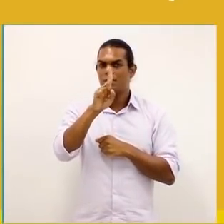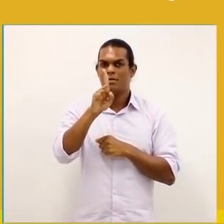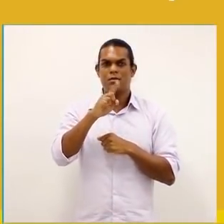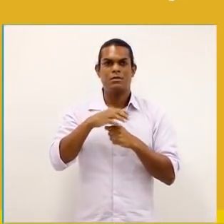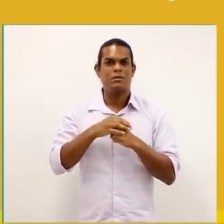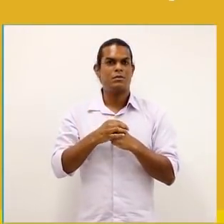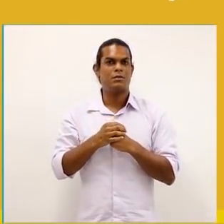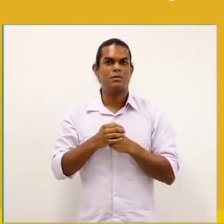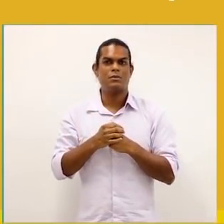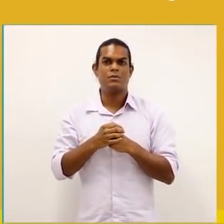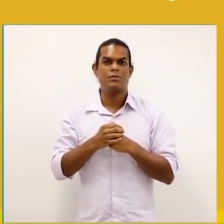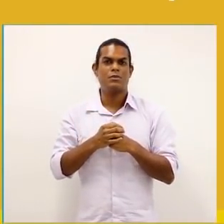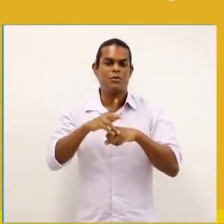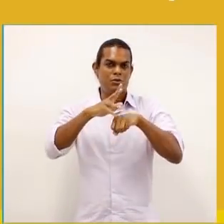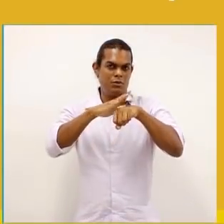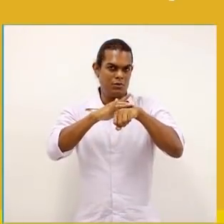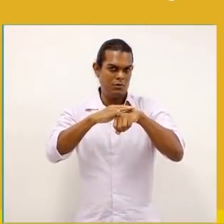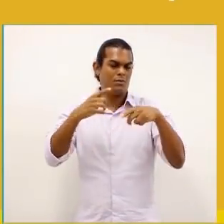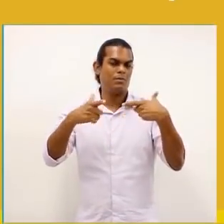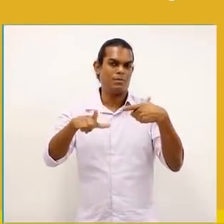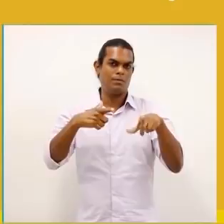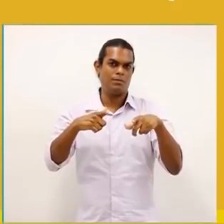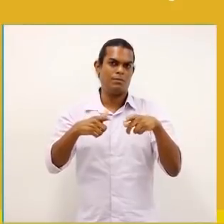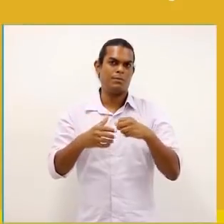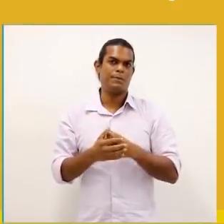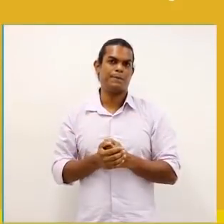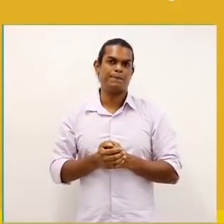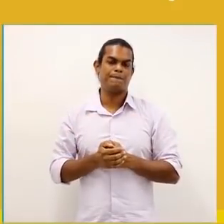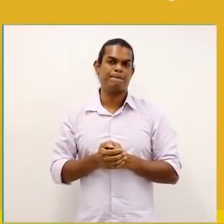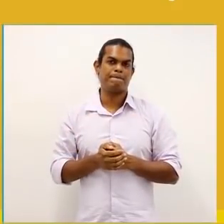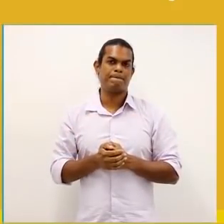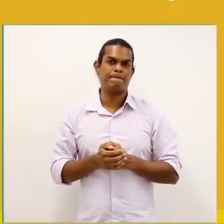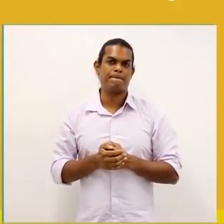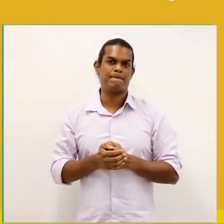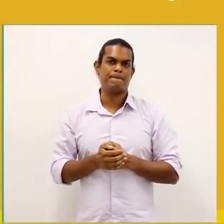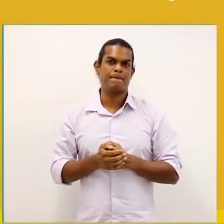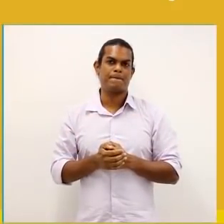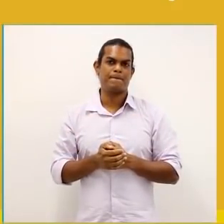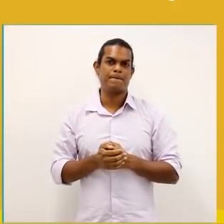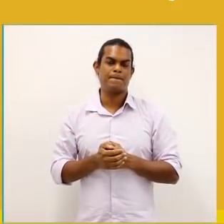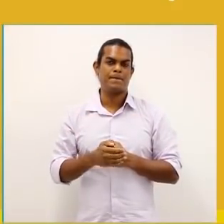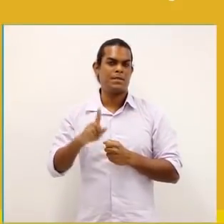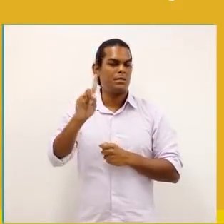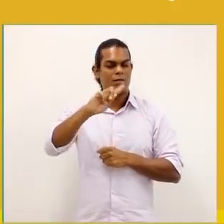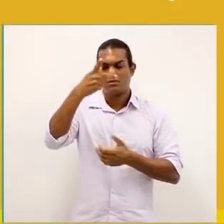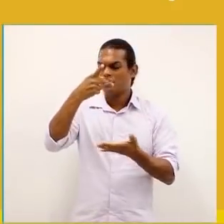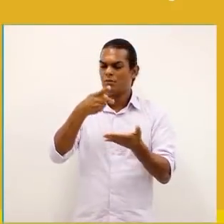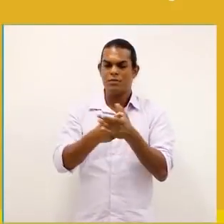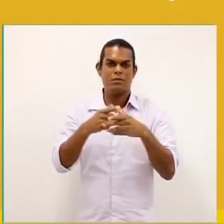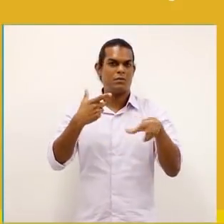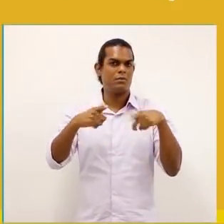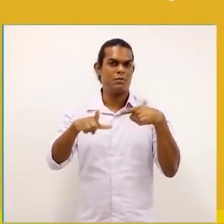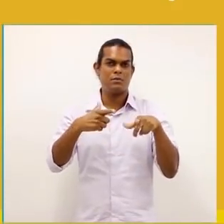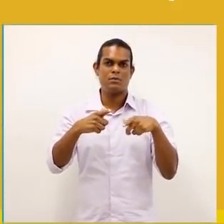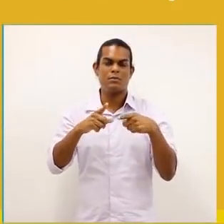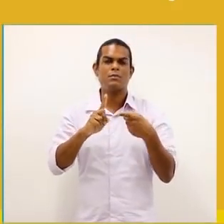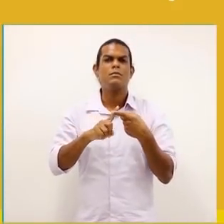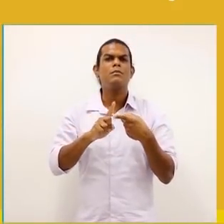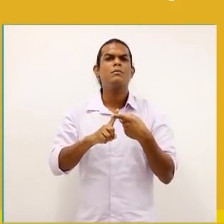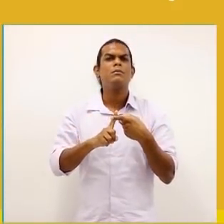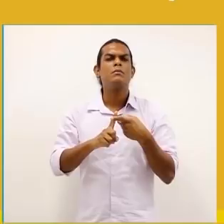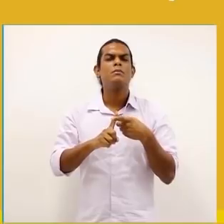ser consideradas doença do trabalho, e nem, consequentemente, ser acidente do trabalho. Outro é a doença do grupo